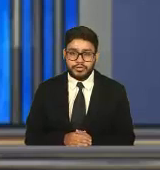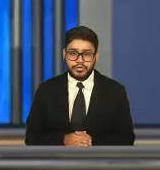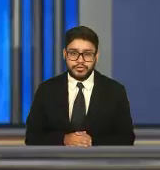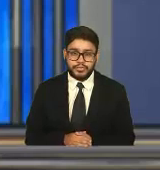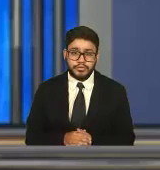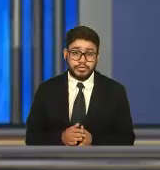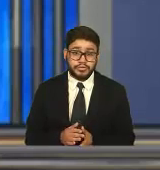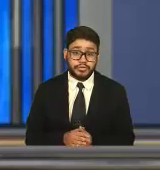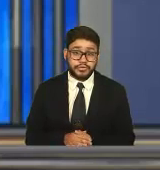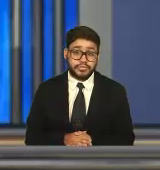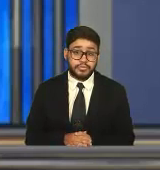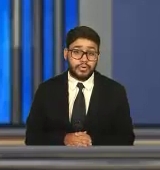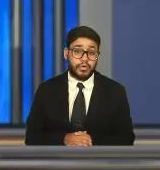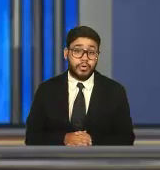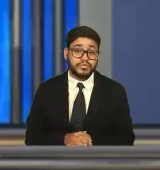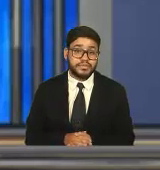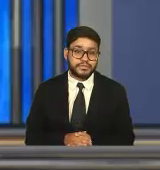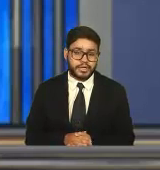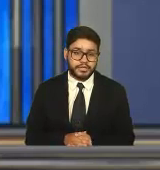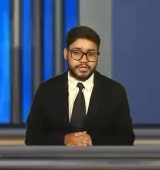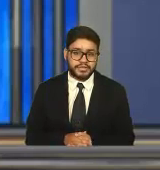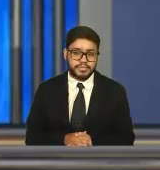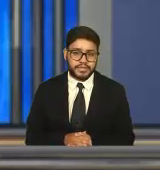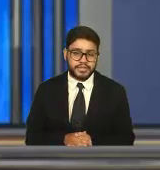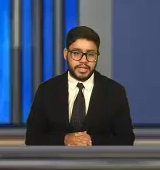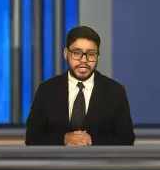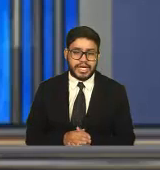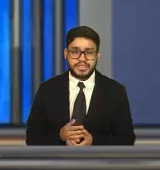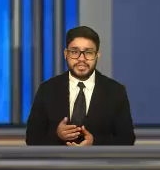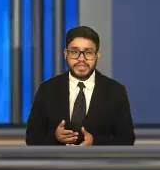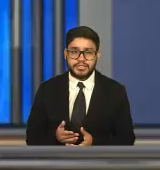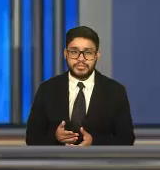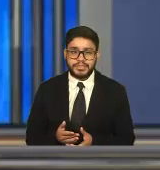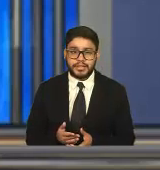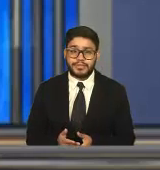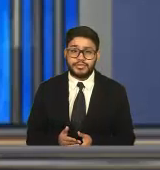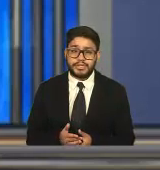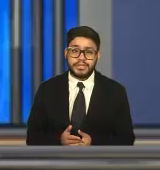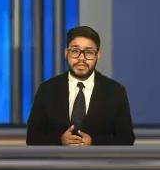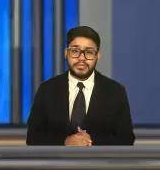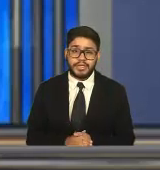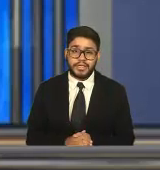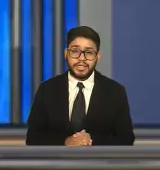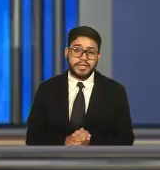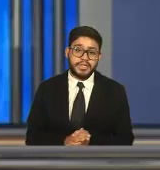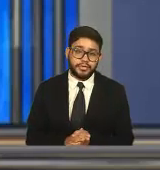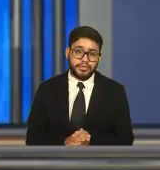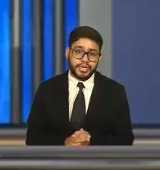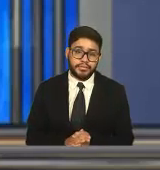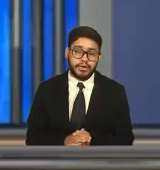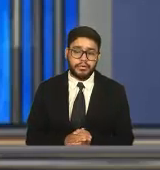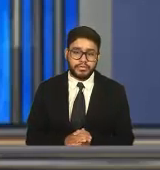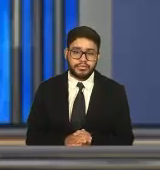ao todos ao todo foram 11 escolas participantes as atividades começaram às 8:30 da manhã